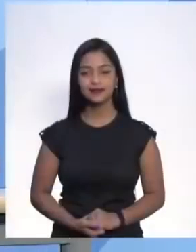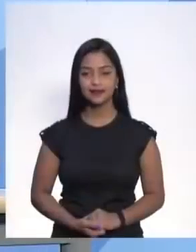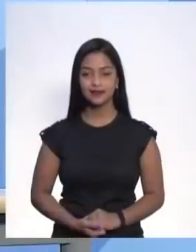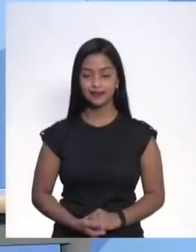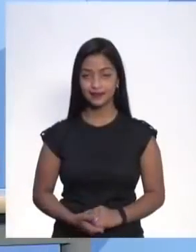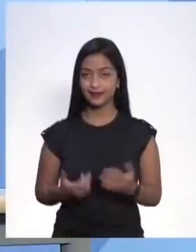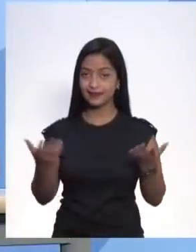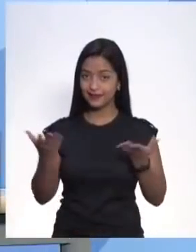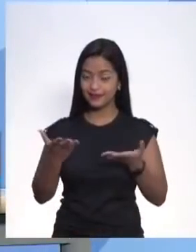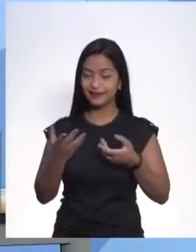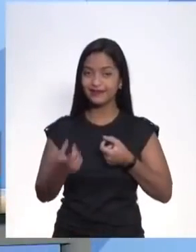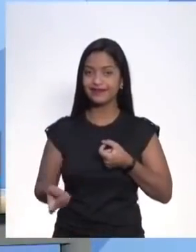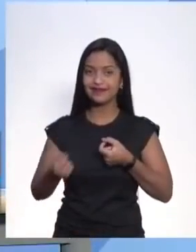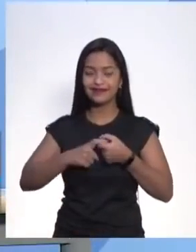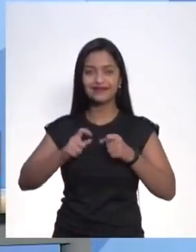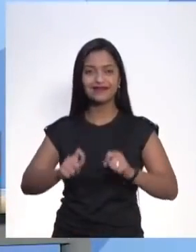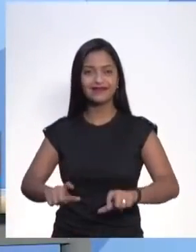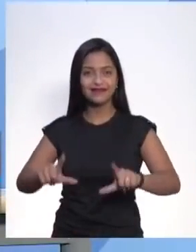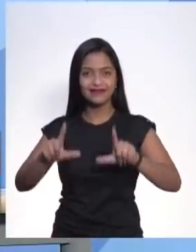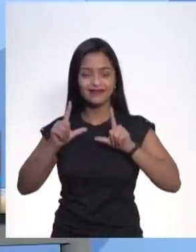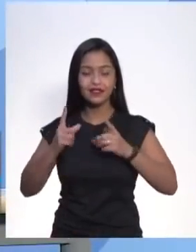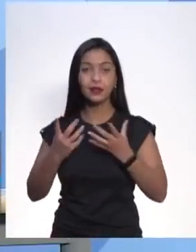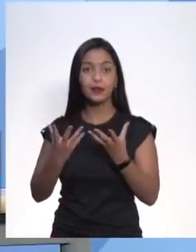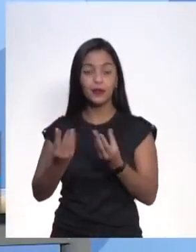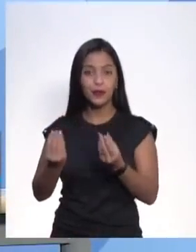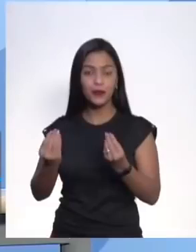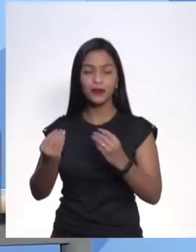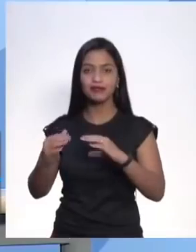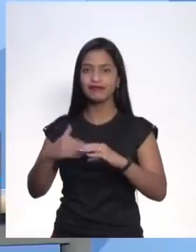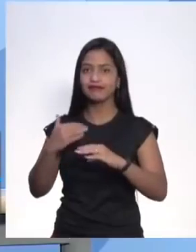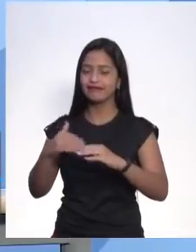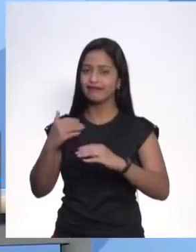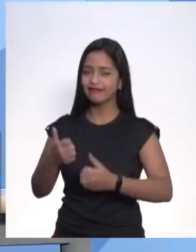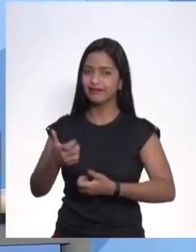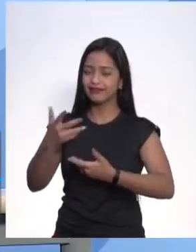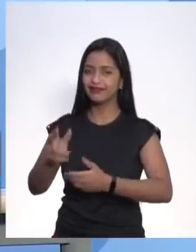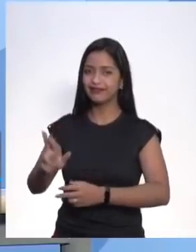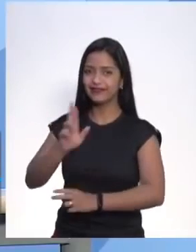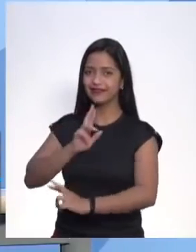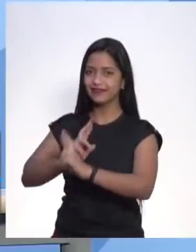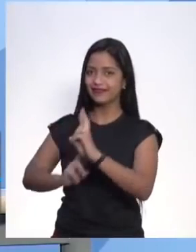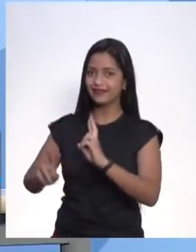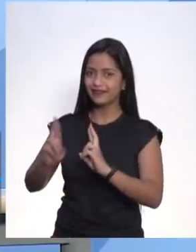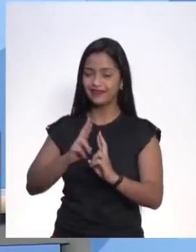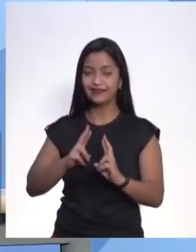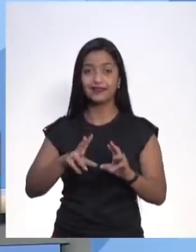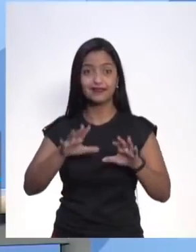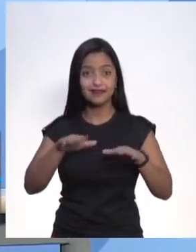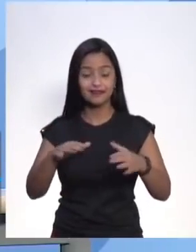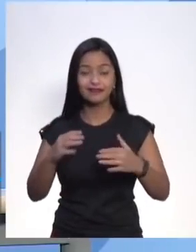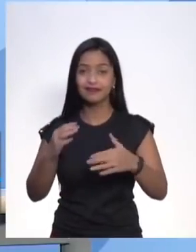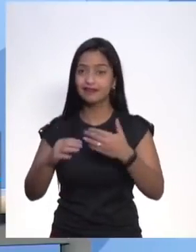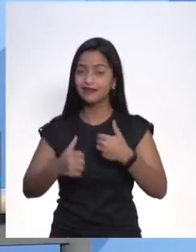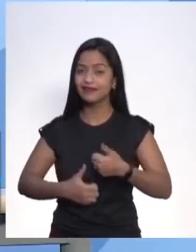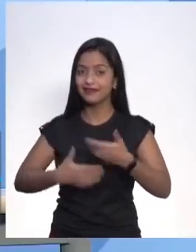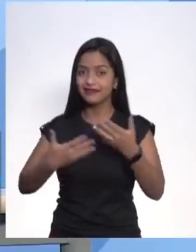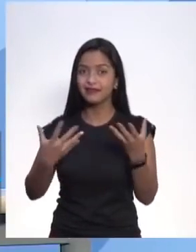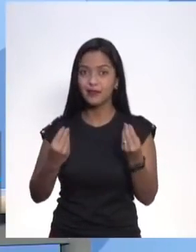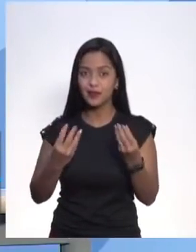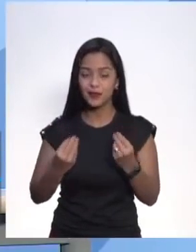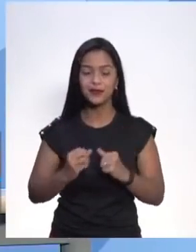E voltamos com muitas respostas muito pertinentes no chat. Olha, Jonas, o chat bombou nessa atividade. E